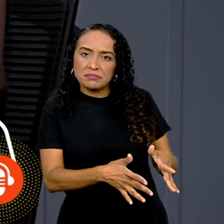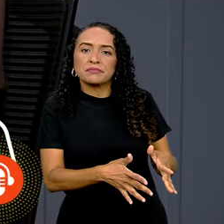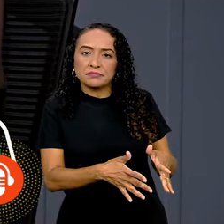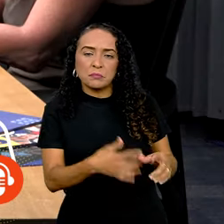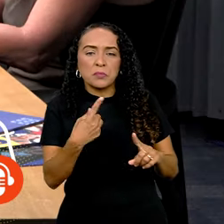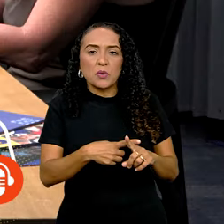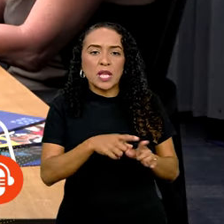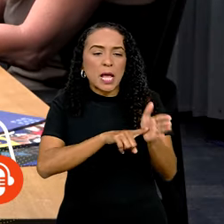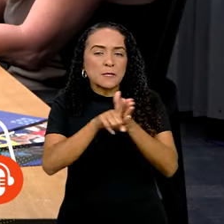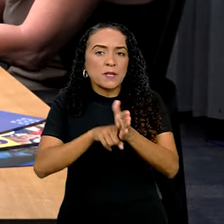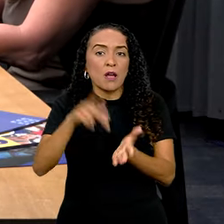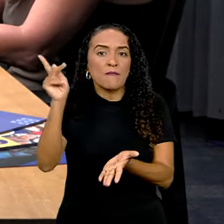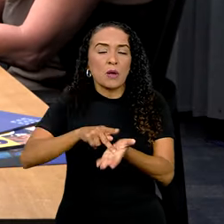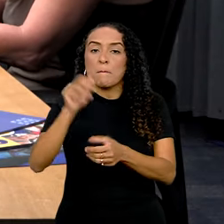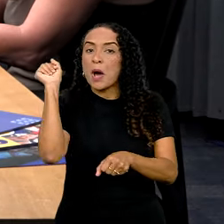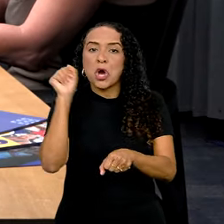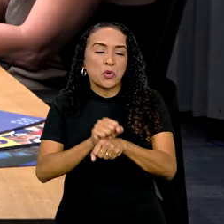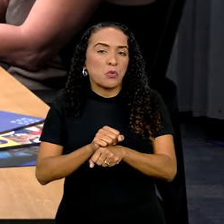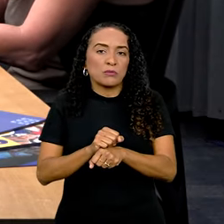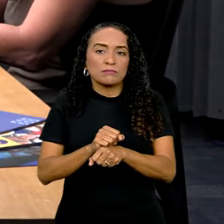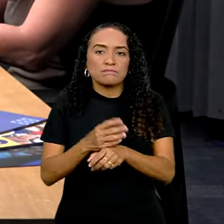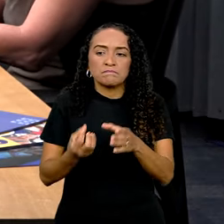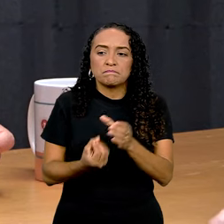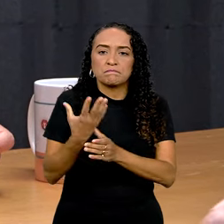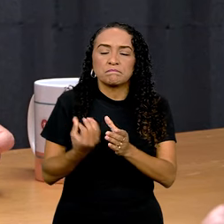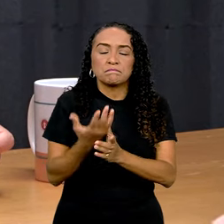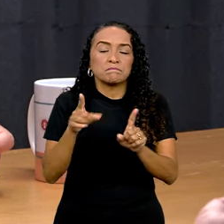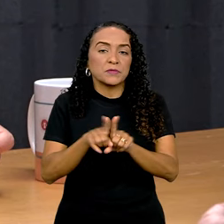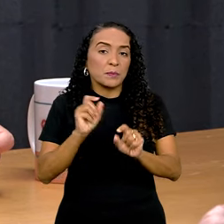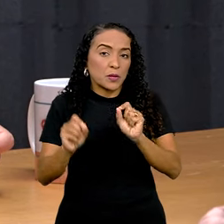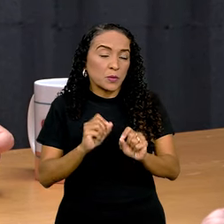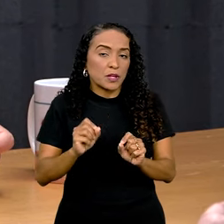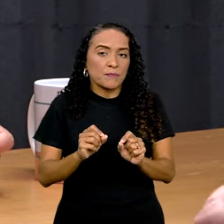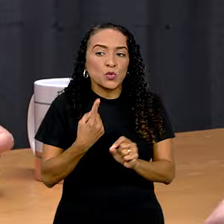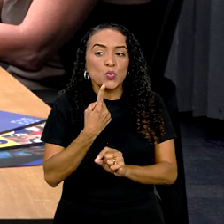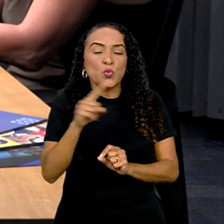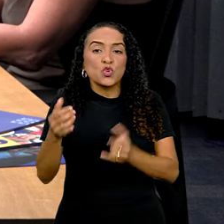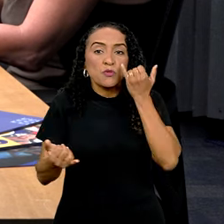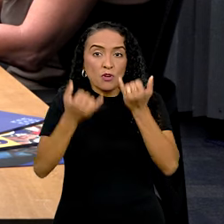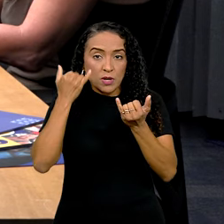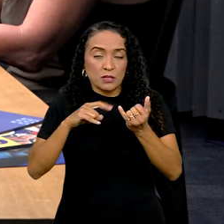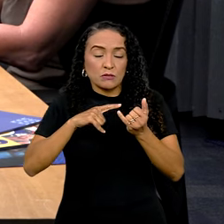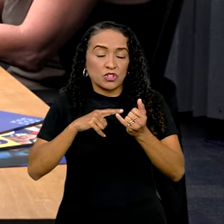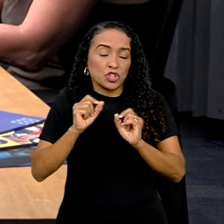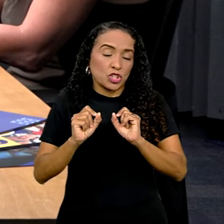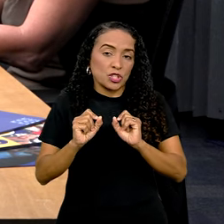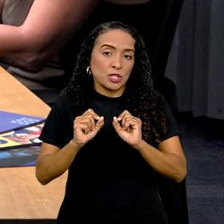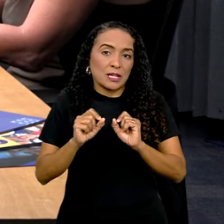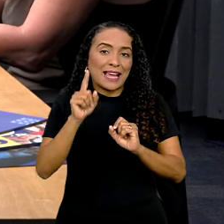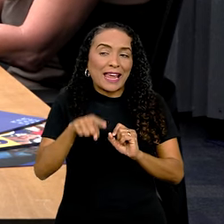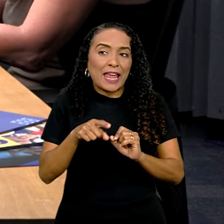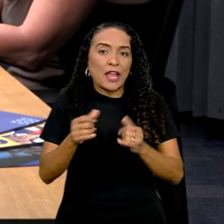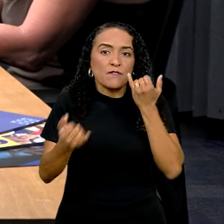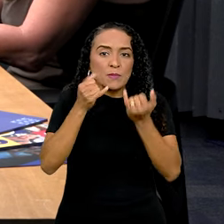né porque as pesquisas oficiais pararam de ser realizadas e inclusive o último dado que nós dispúnhamos era